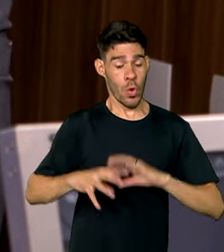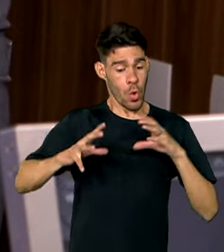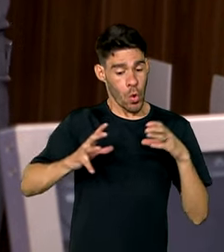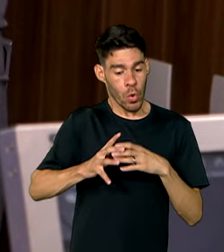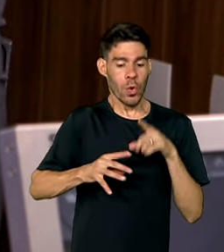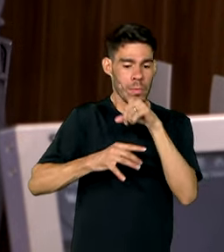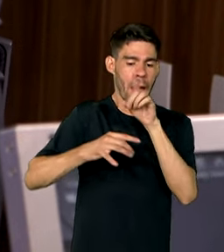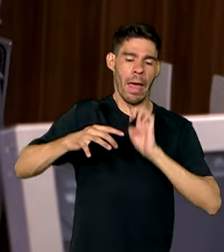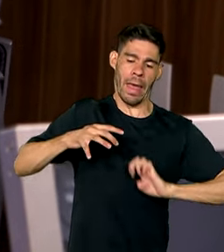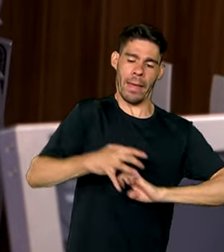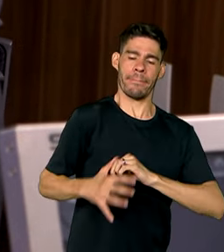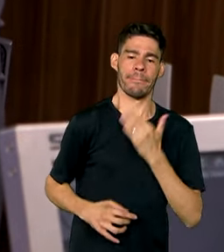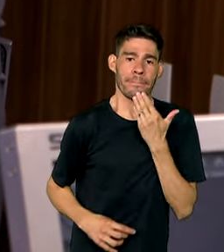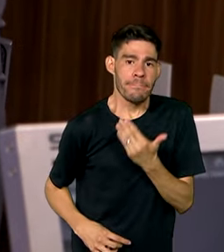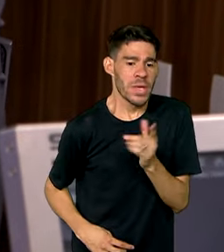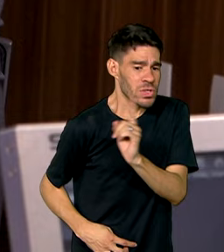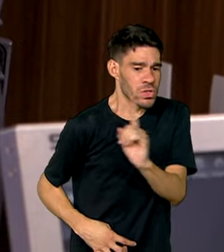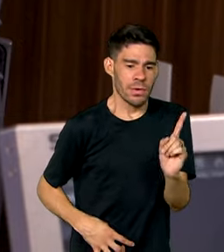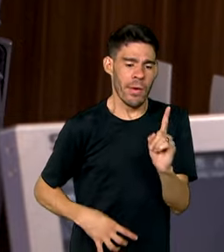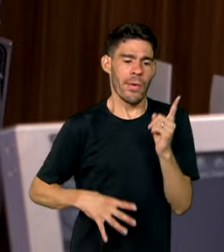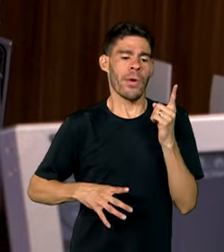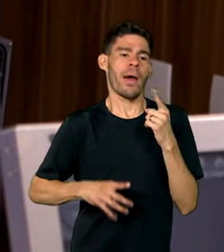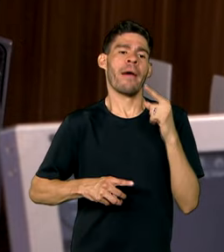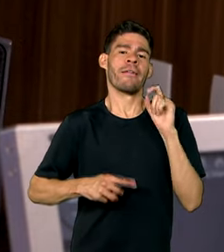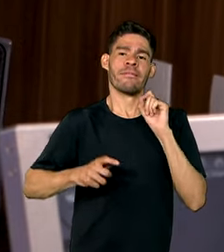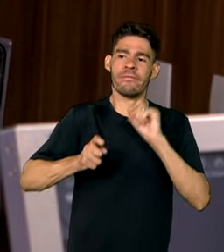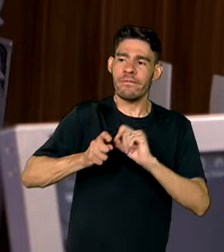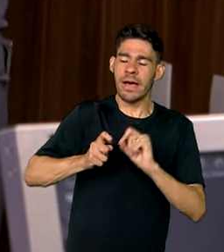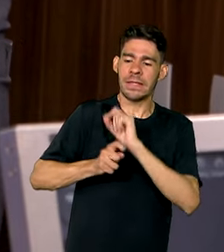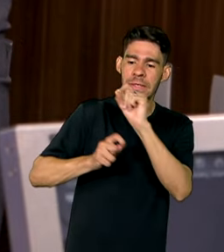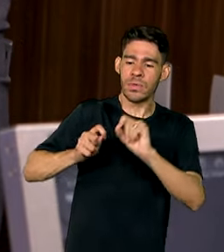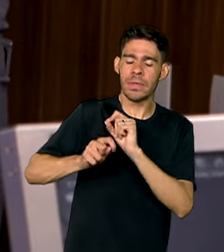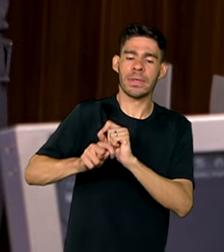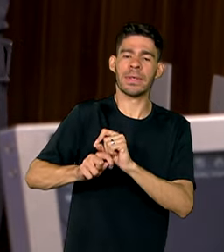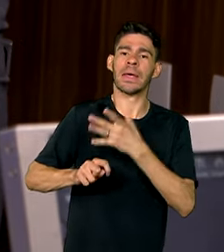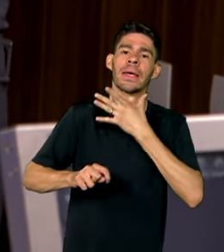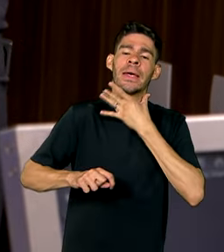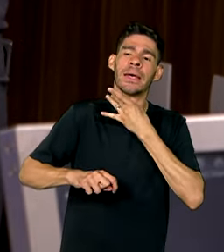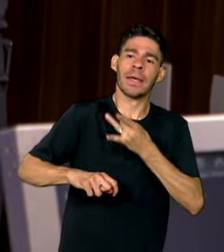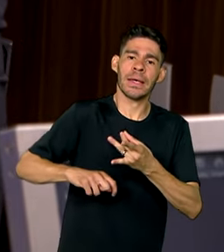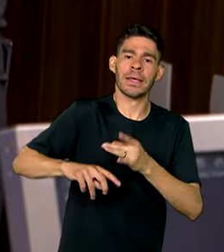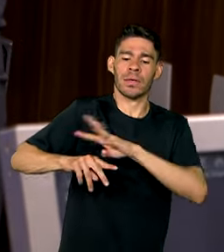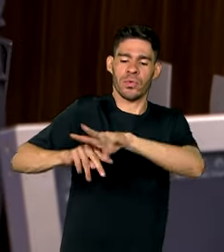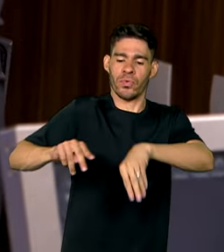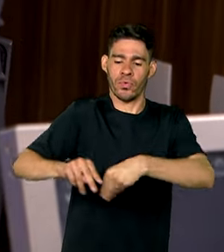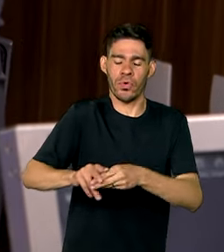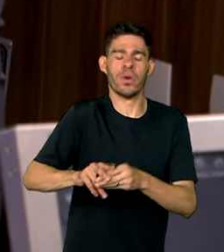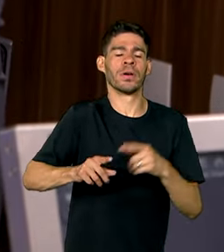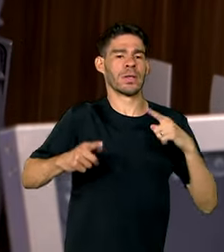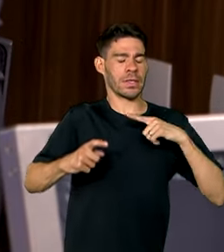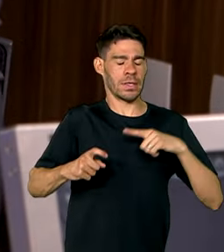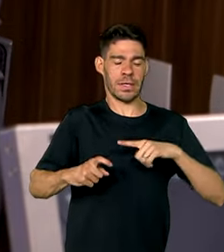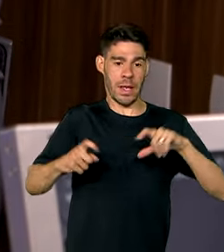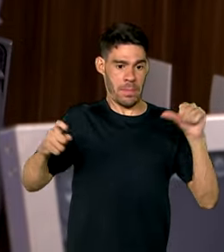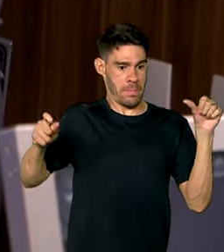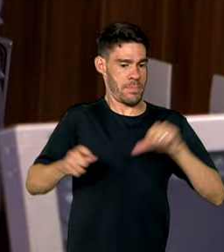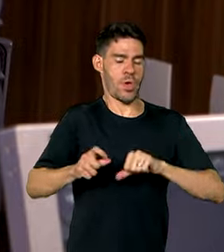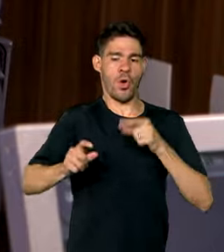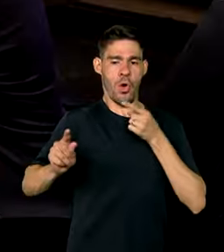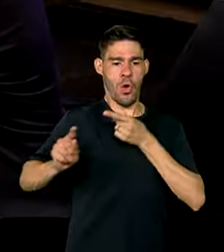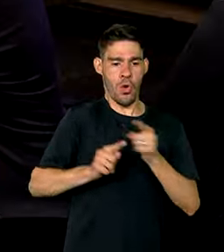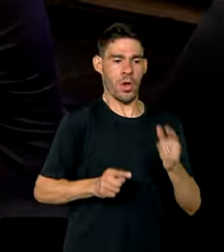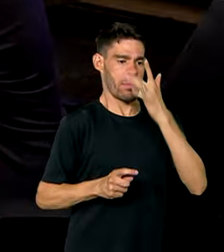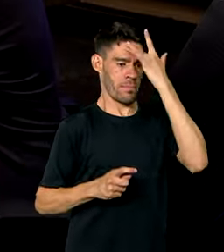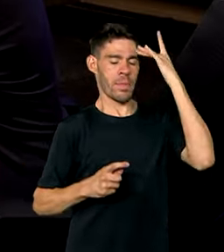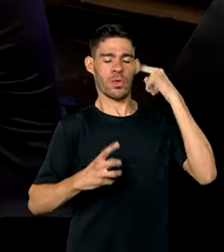de empresas que não pediram autorização começaram a praticar golpes, a praticar uma atividade muito mais agressiva contra o apostador. Então,